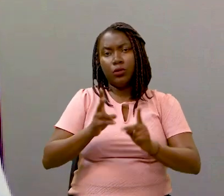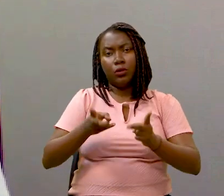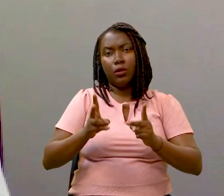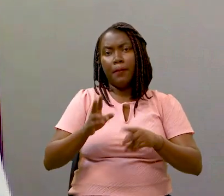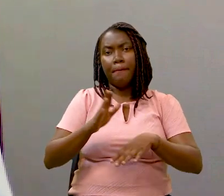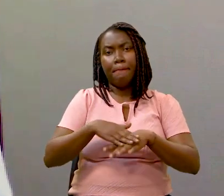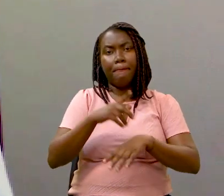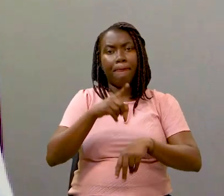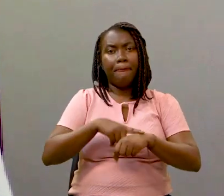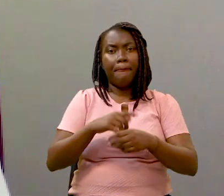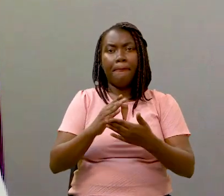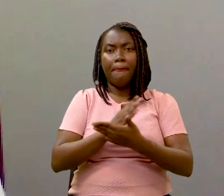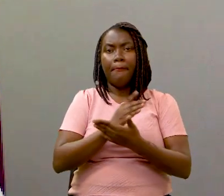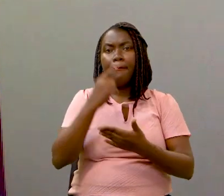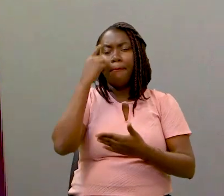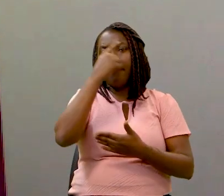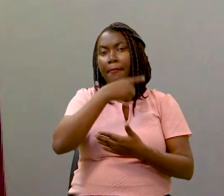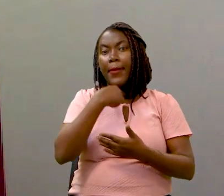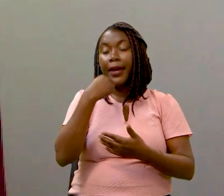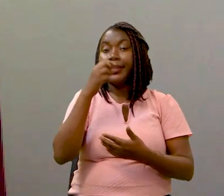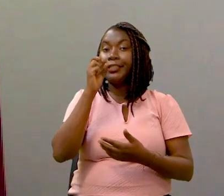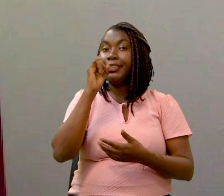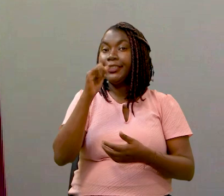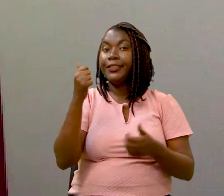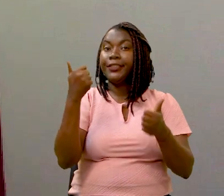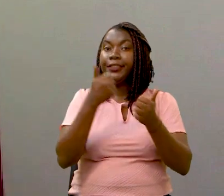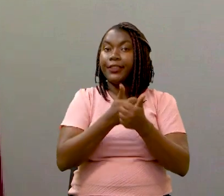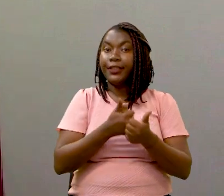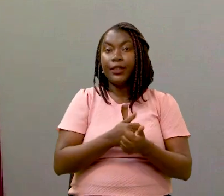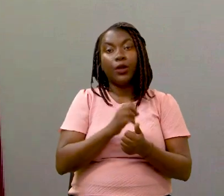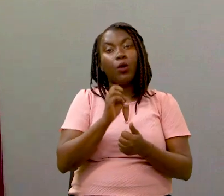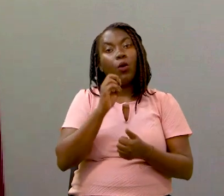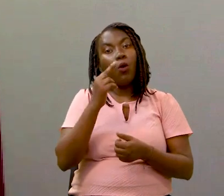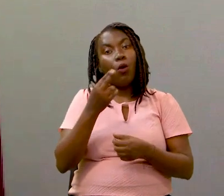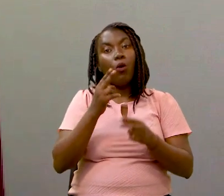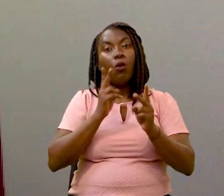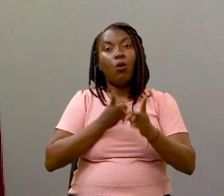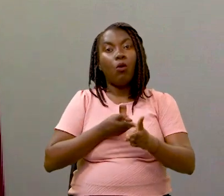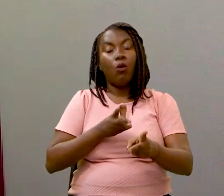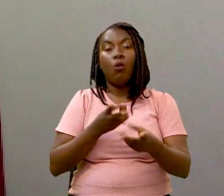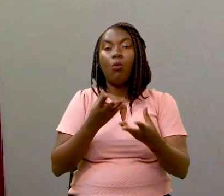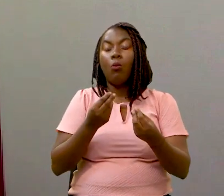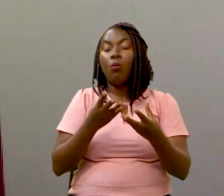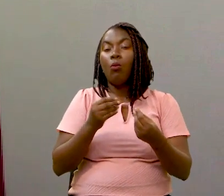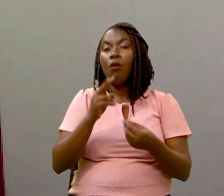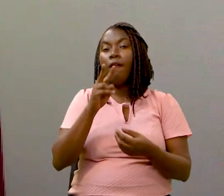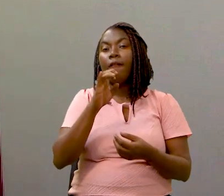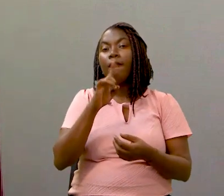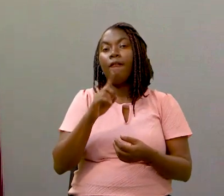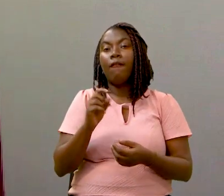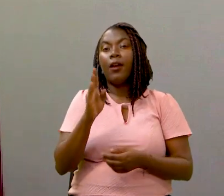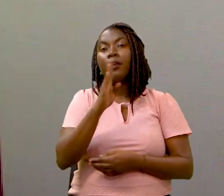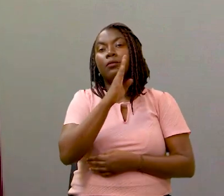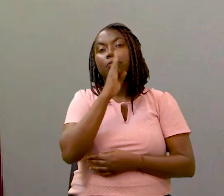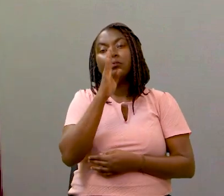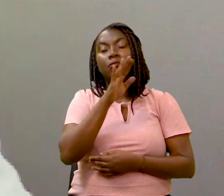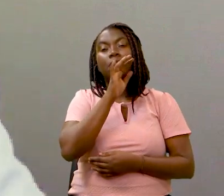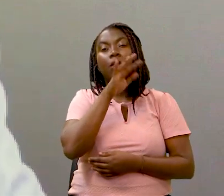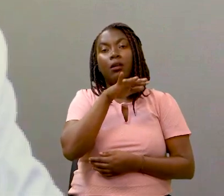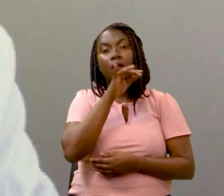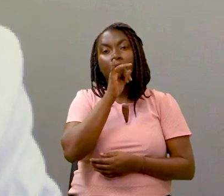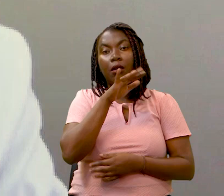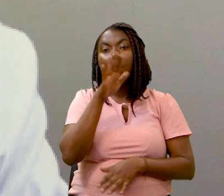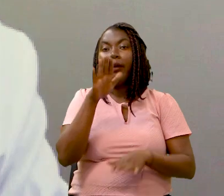tempo, algumas horas, e se acompanha ou se segue, muitas vezes, com náuseas e